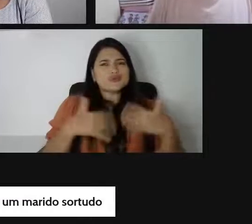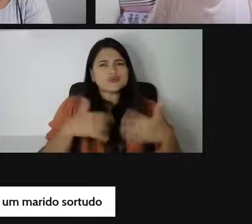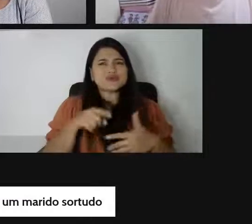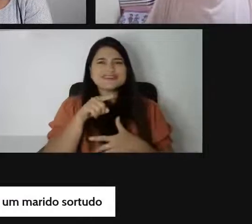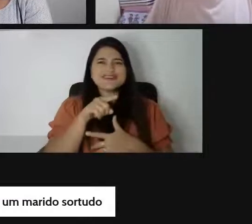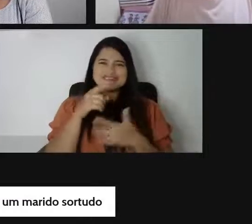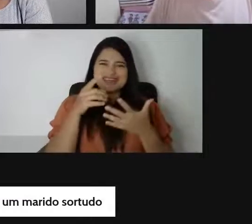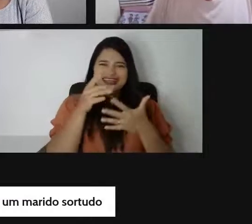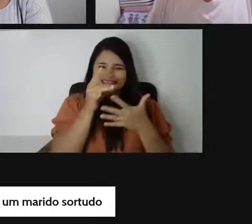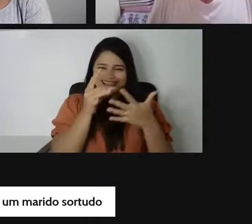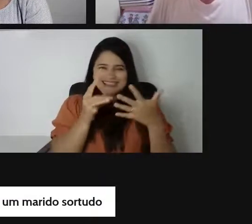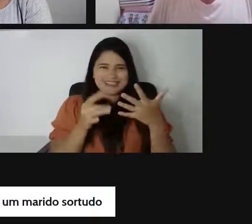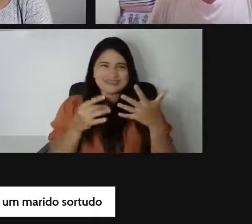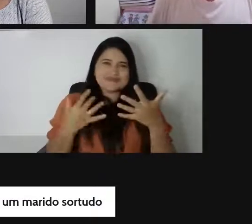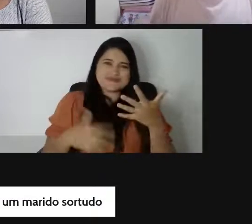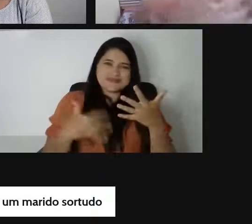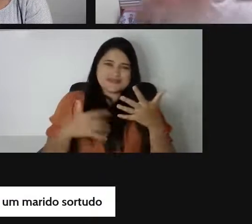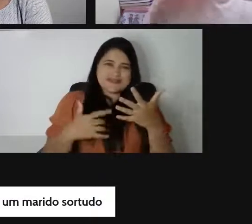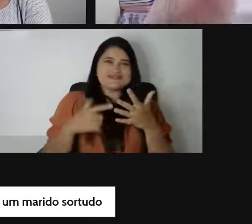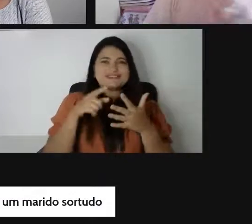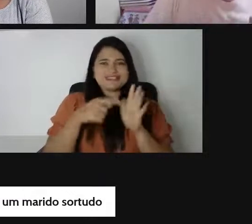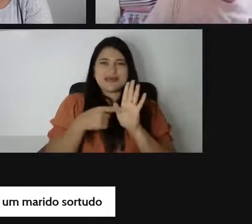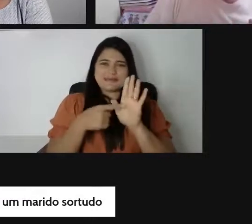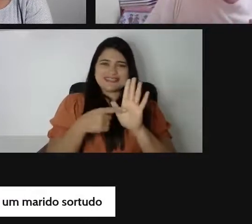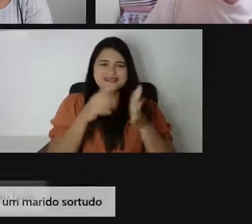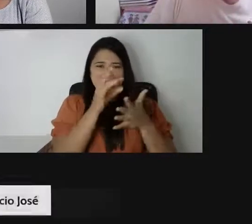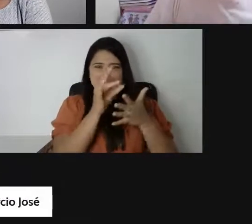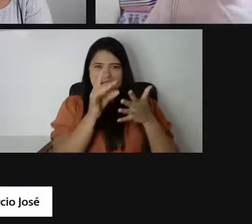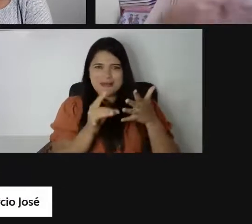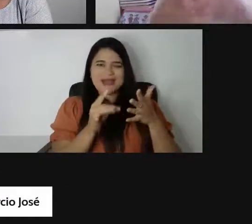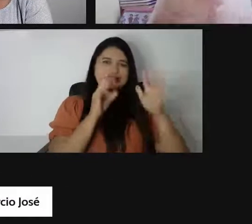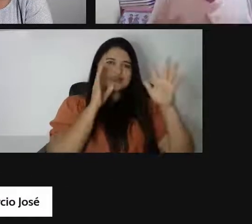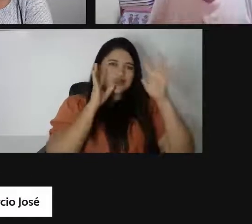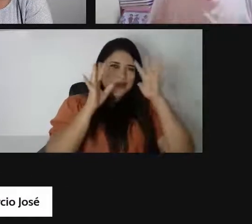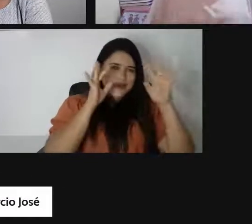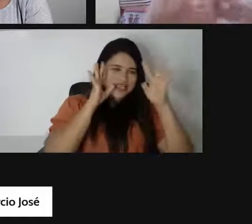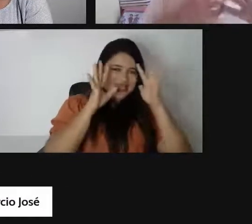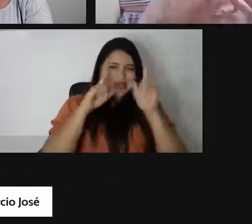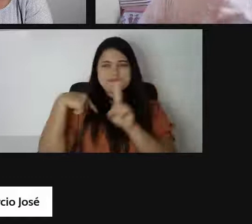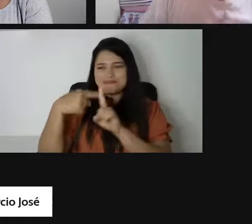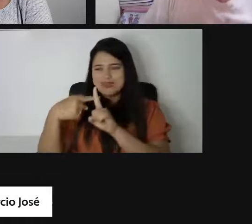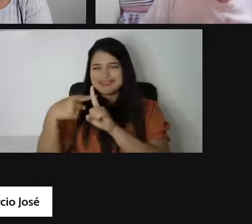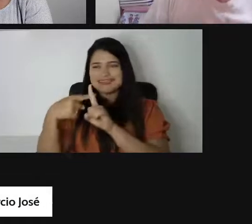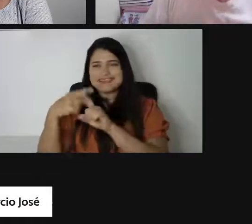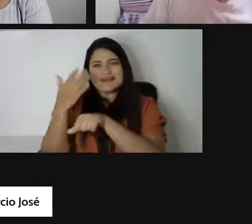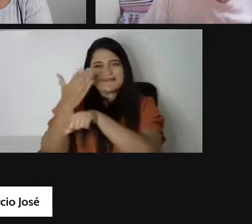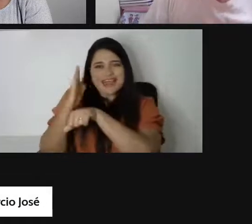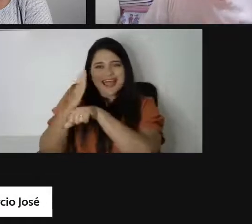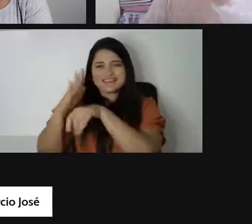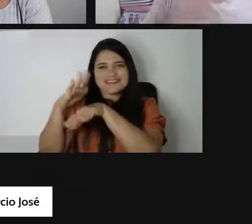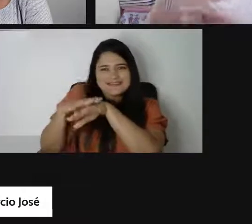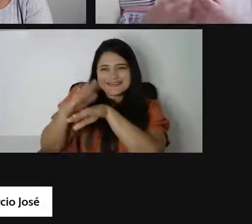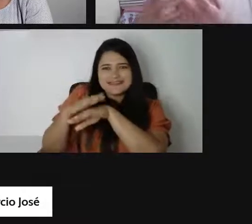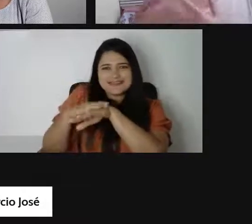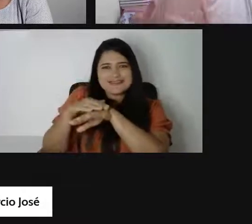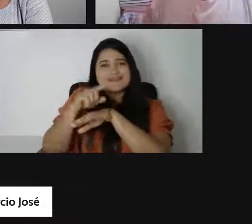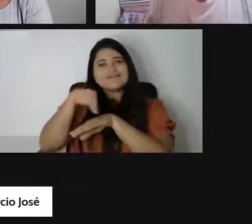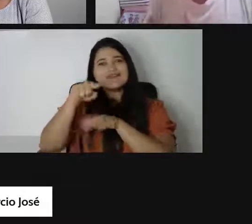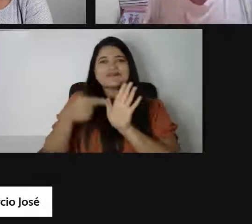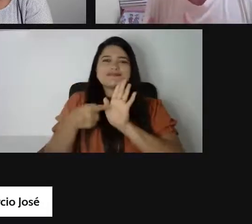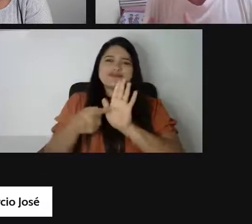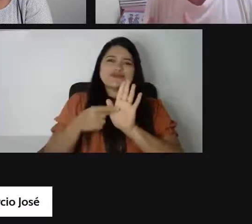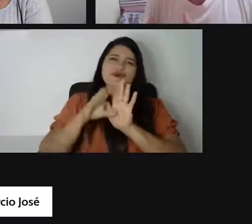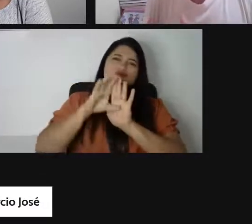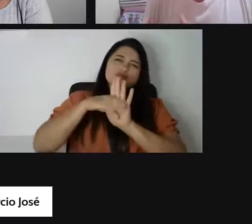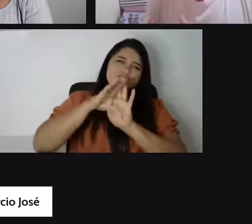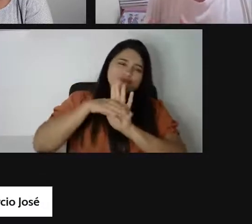né, na sua apresentação, teoria e prática. Os conceitos, você trouxe os conceitos e foi dando os